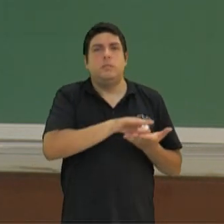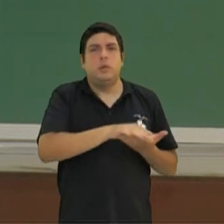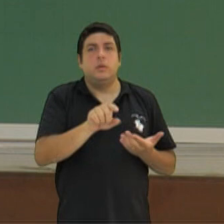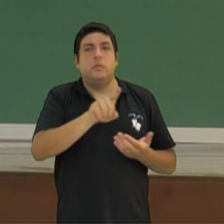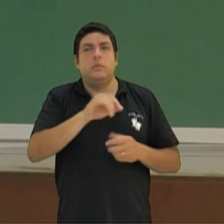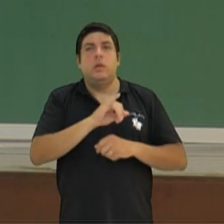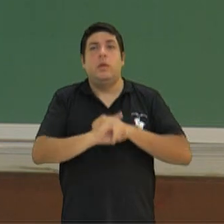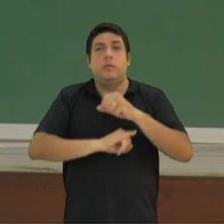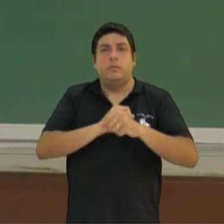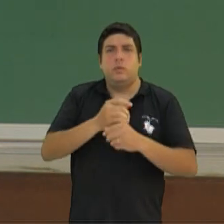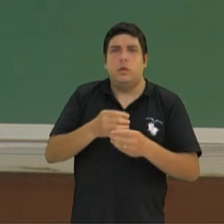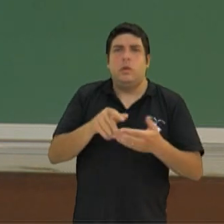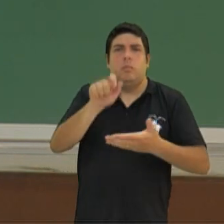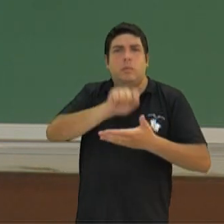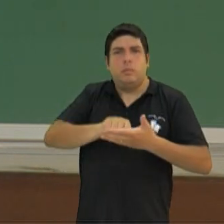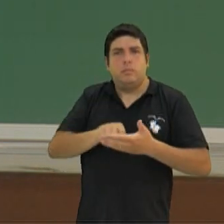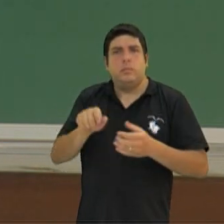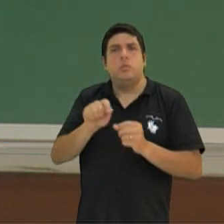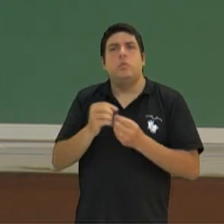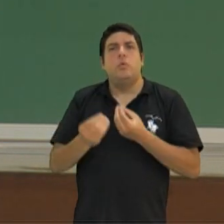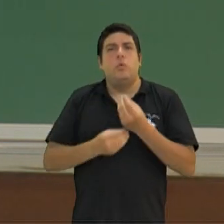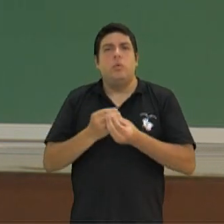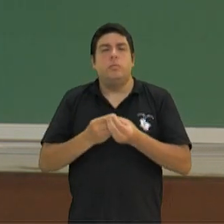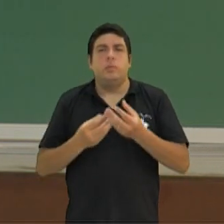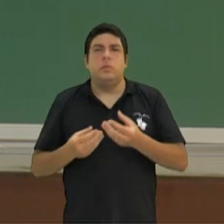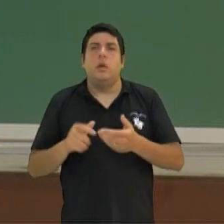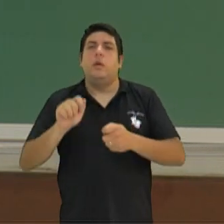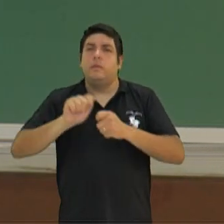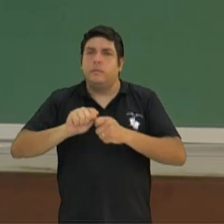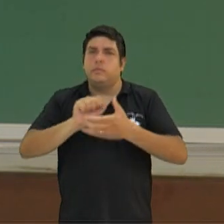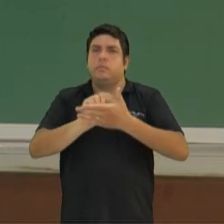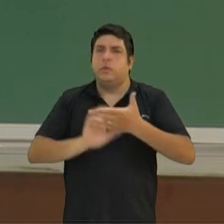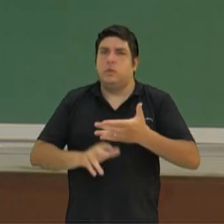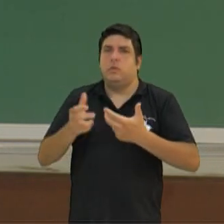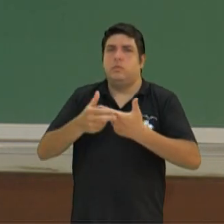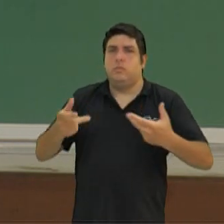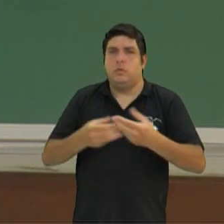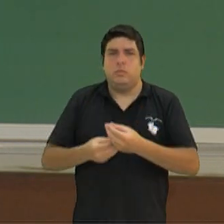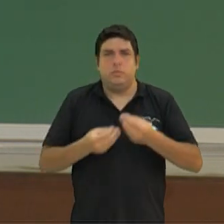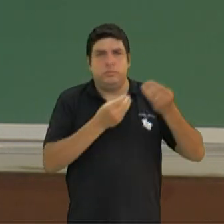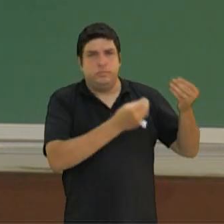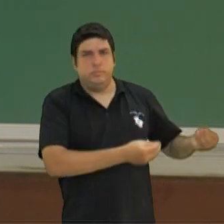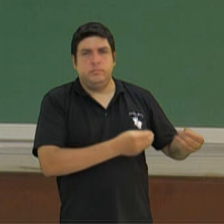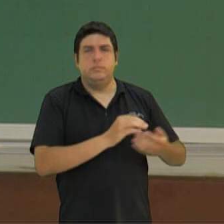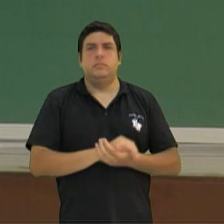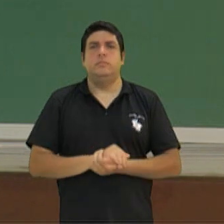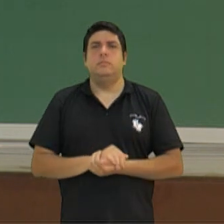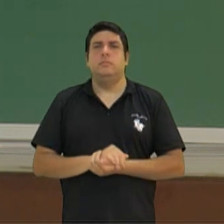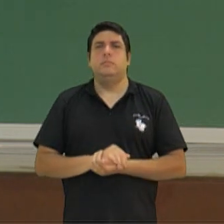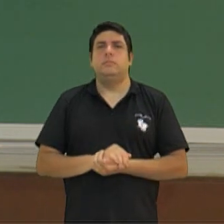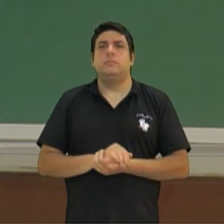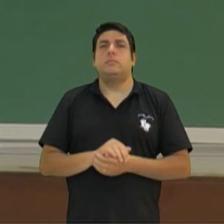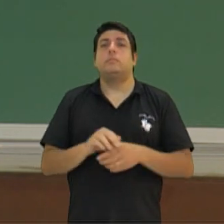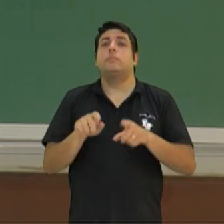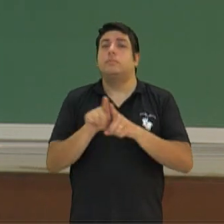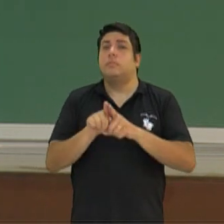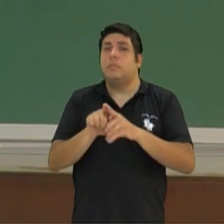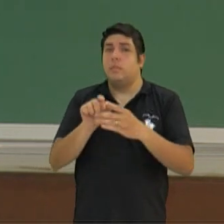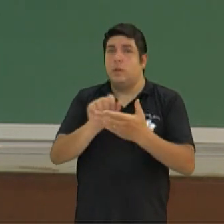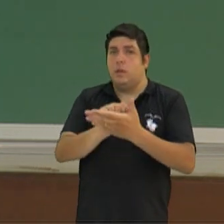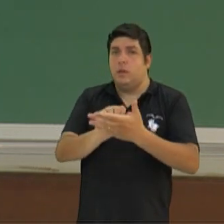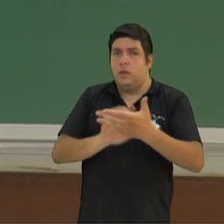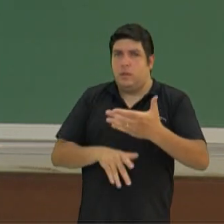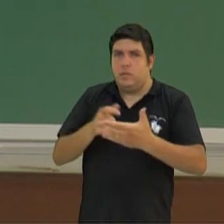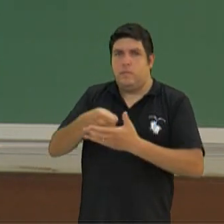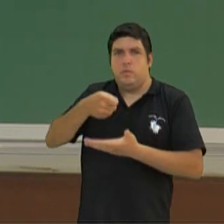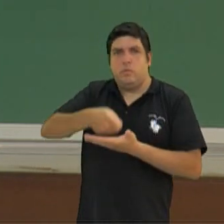galera sempre devolver na escola as atividades que fazem, as trilhas que pegam, e a atividade obrigatória para